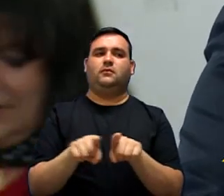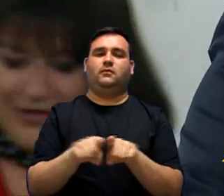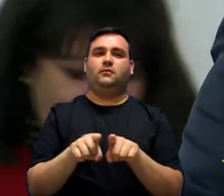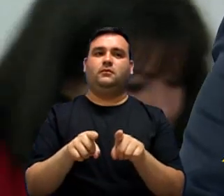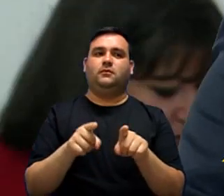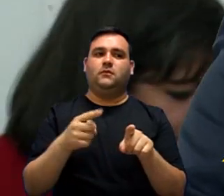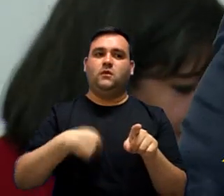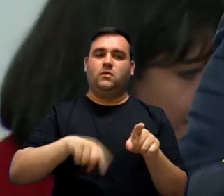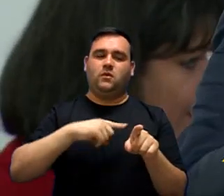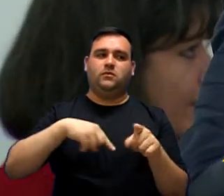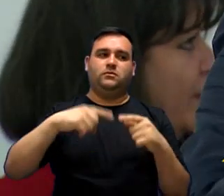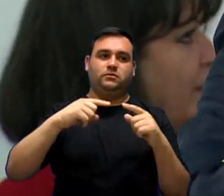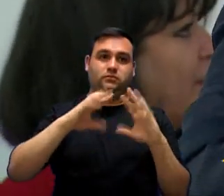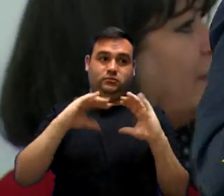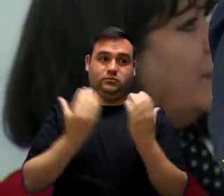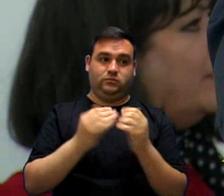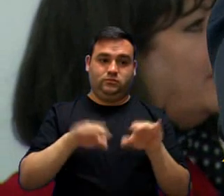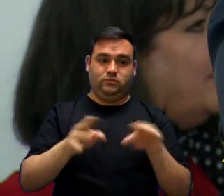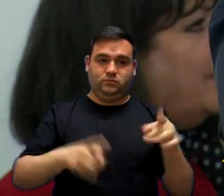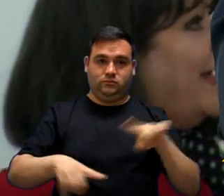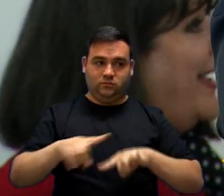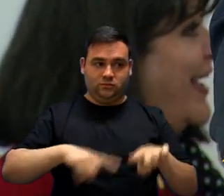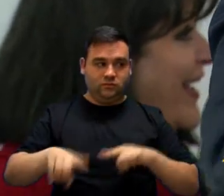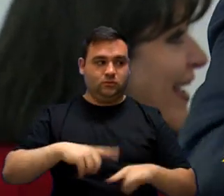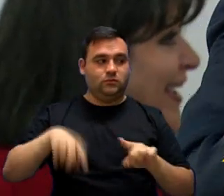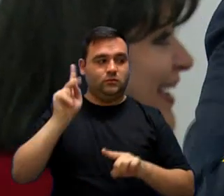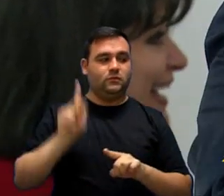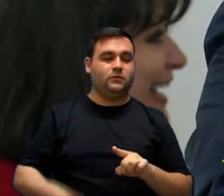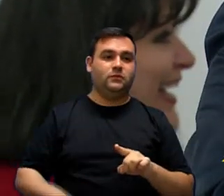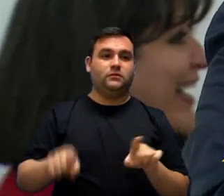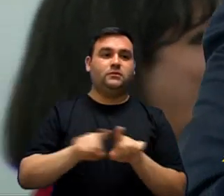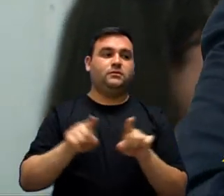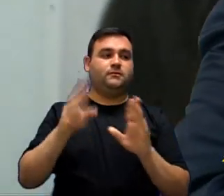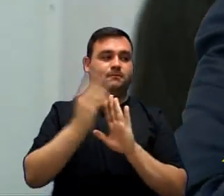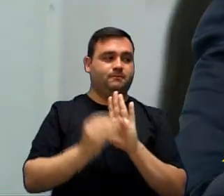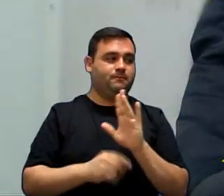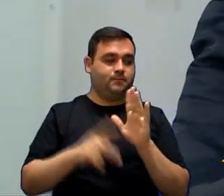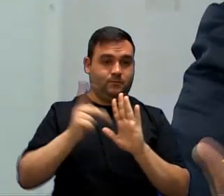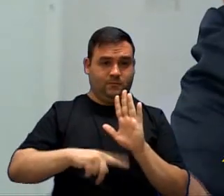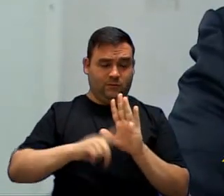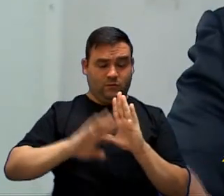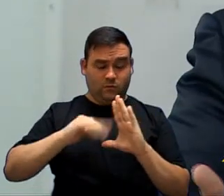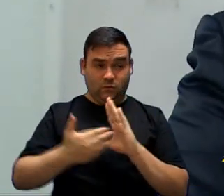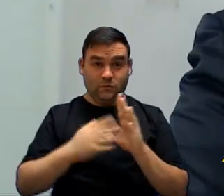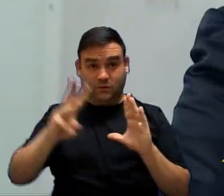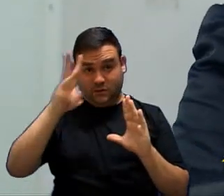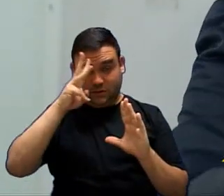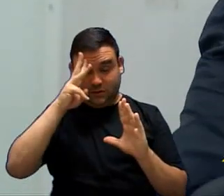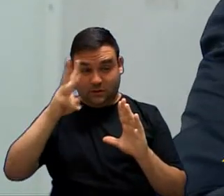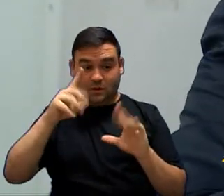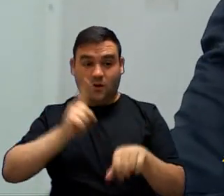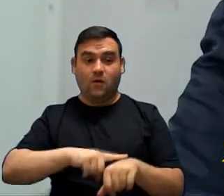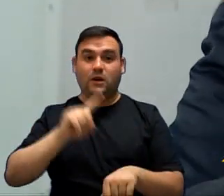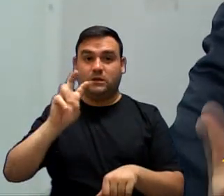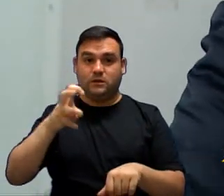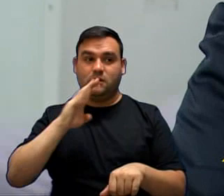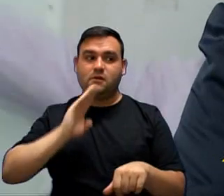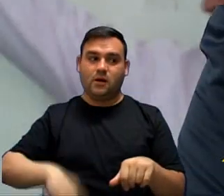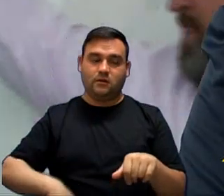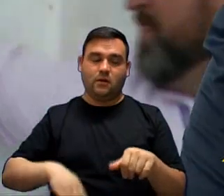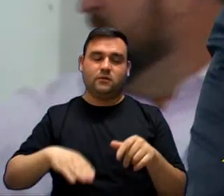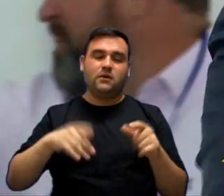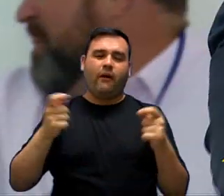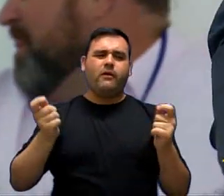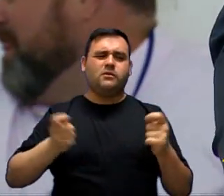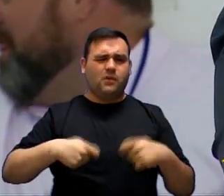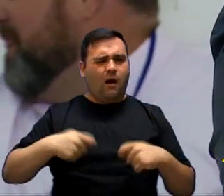é um cuidado que nós, enquanto mesa diretora, presidente, na hora de pautar os projetos para as terças, às 17 horas,